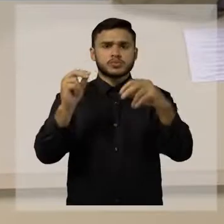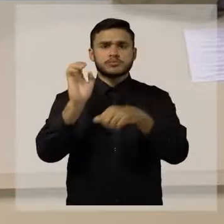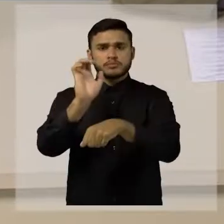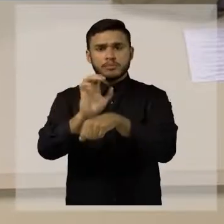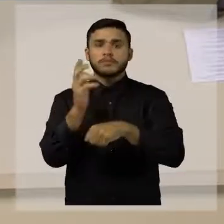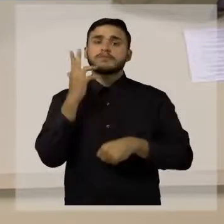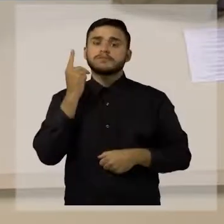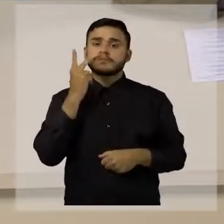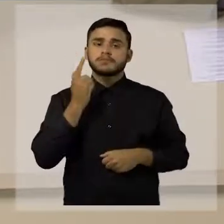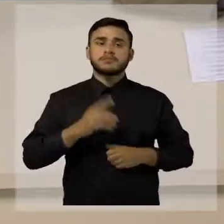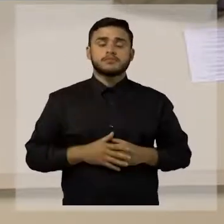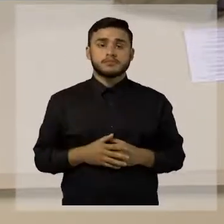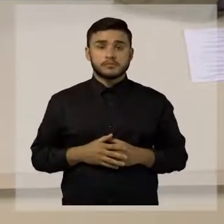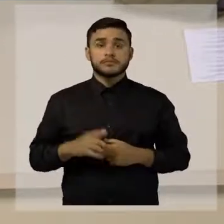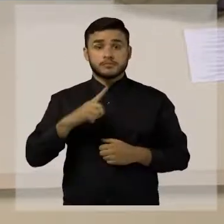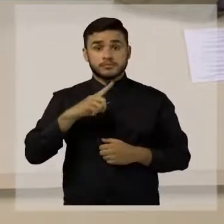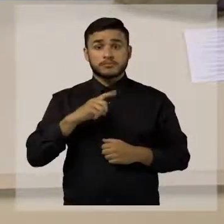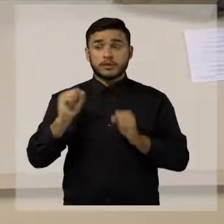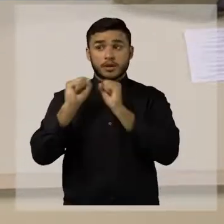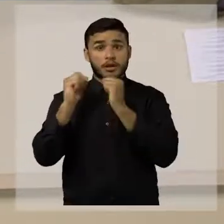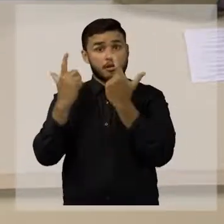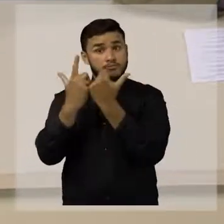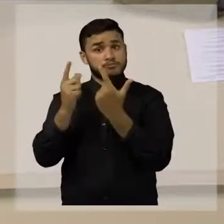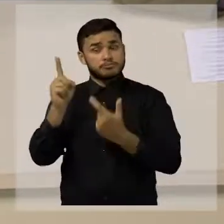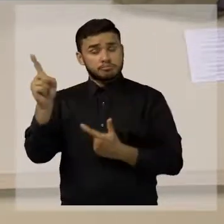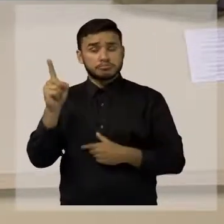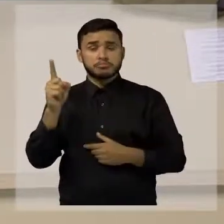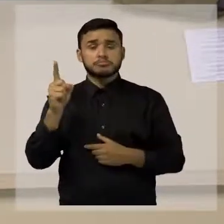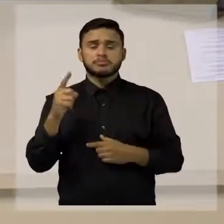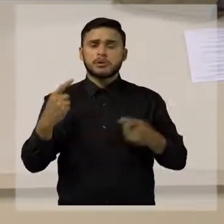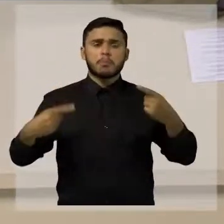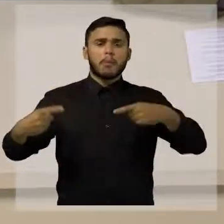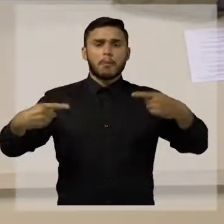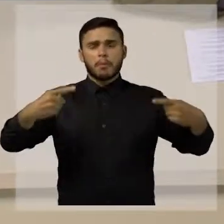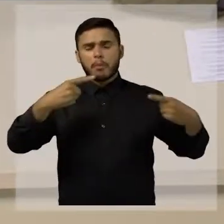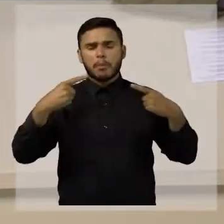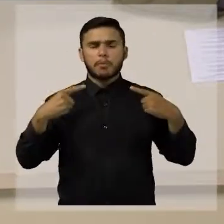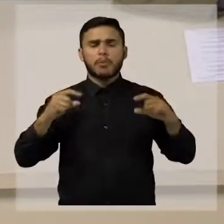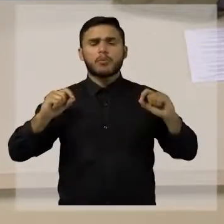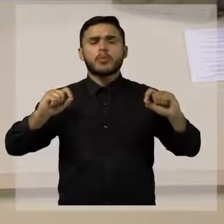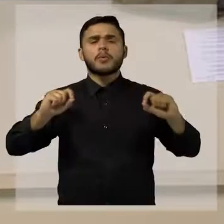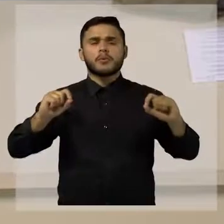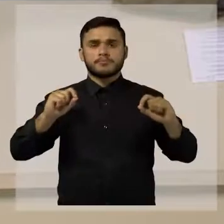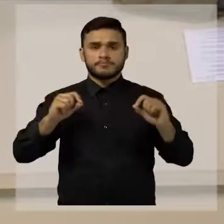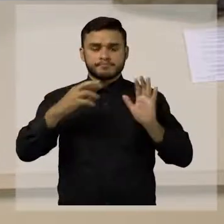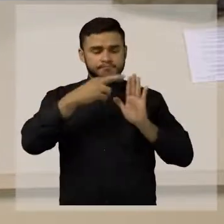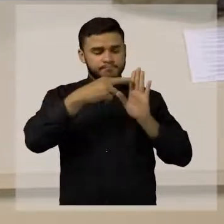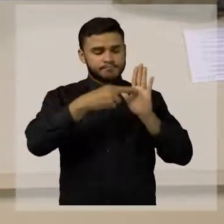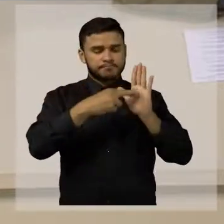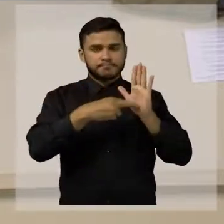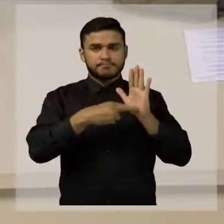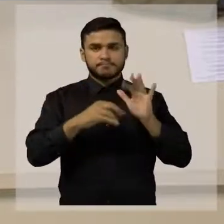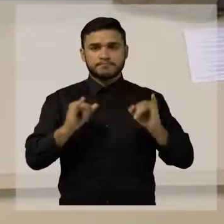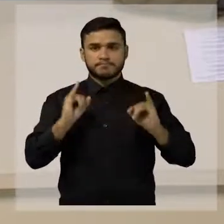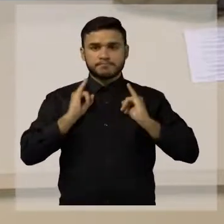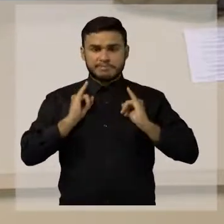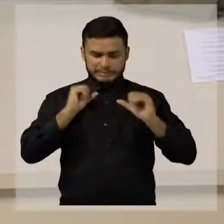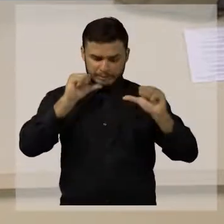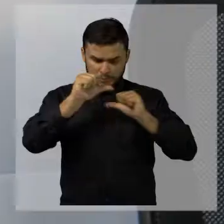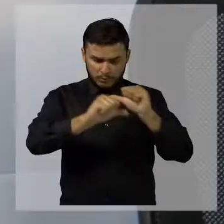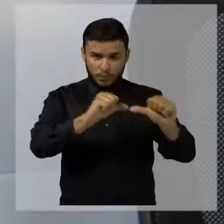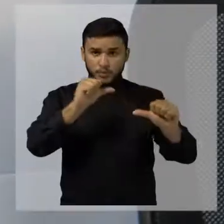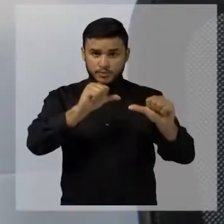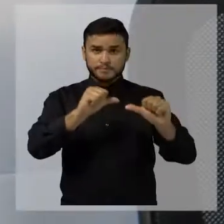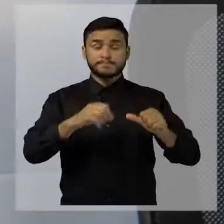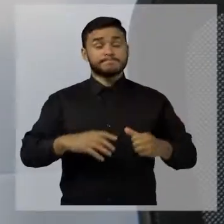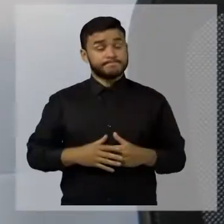Ceará e também no plenário da Assembleia Legislativa, que é a reforma da Previdência. Olá, Luiz Cláudio